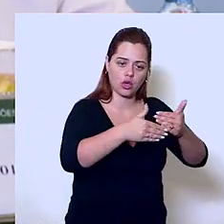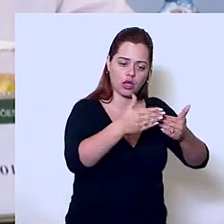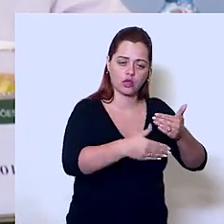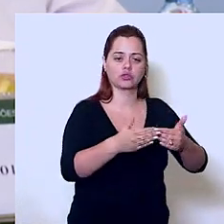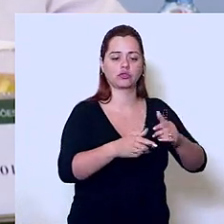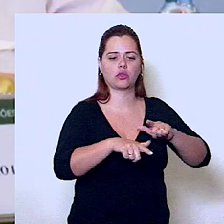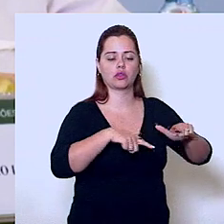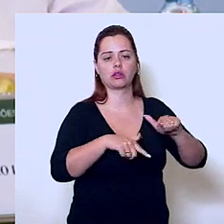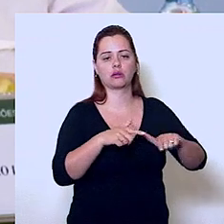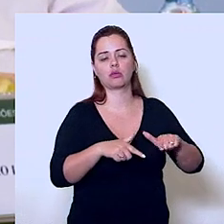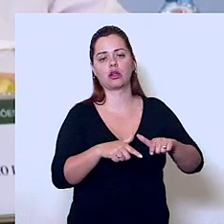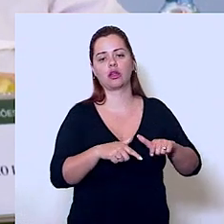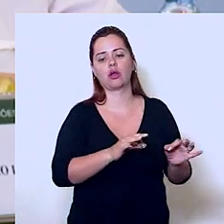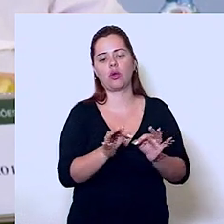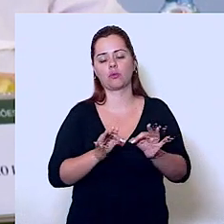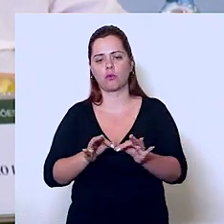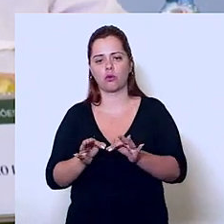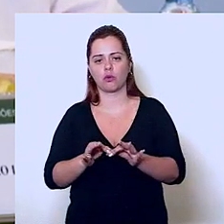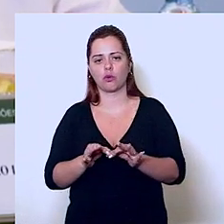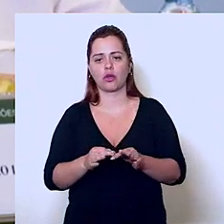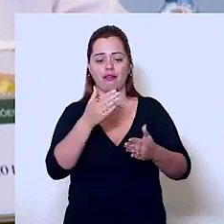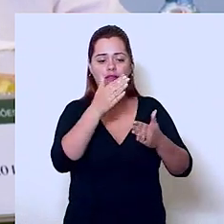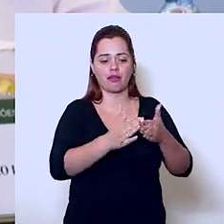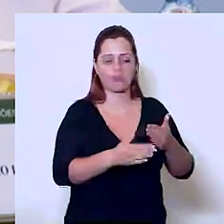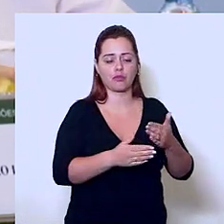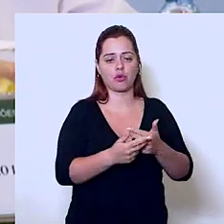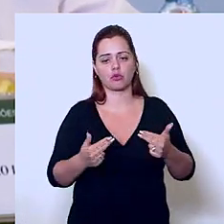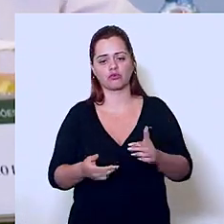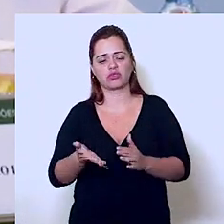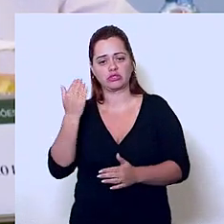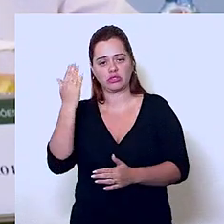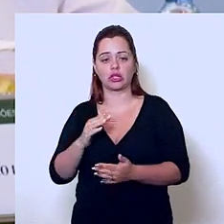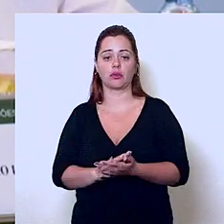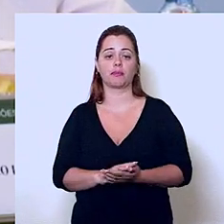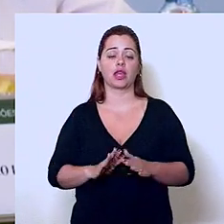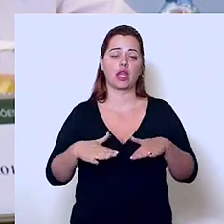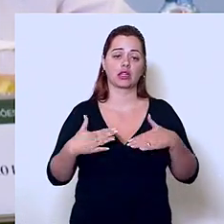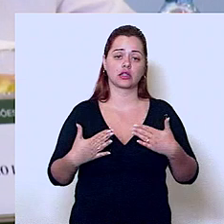certas tradições, mas sempre na boa direção, que foi dinamizar